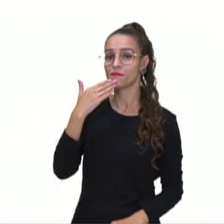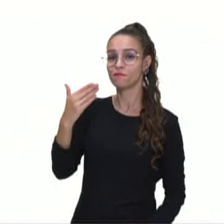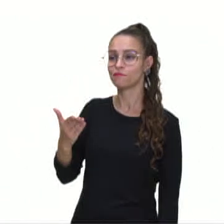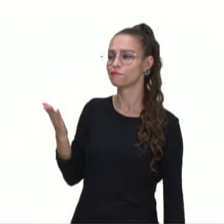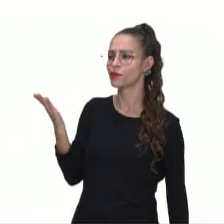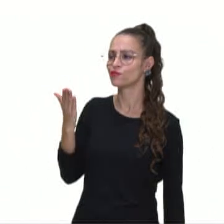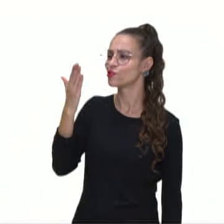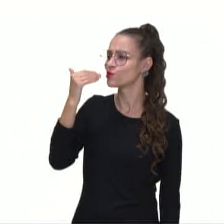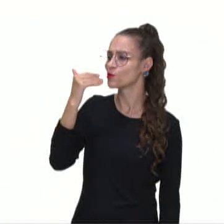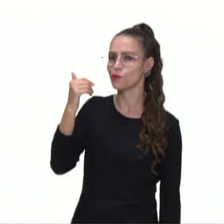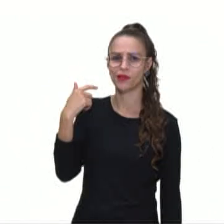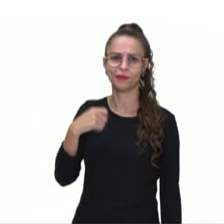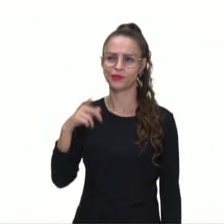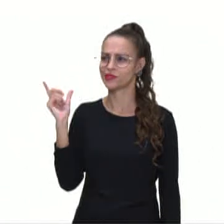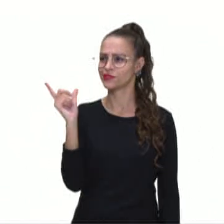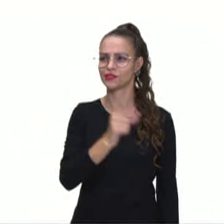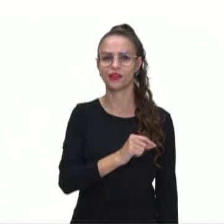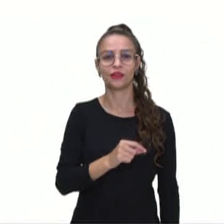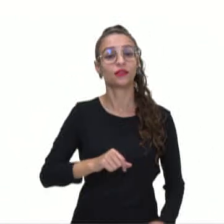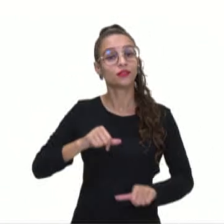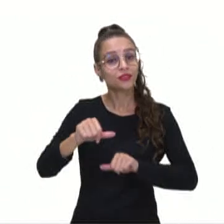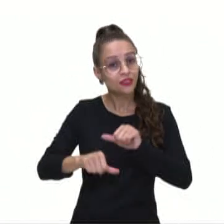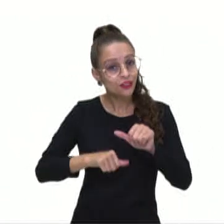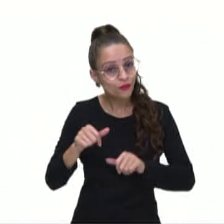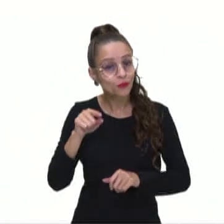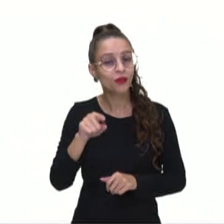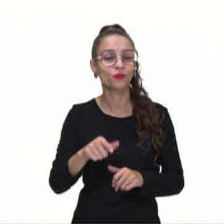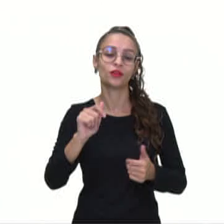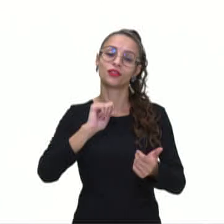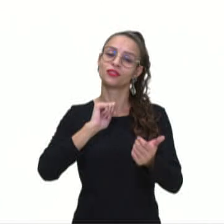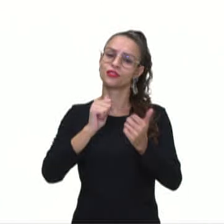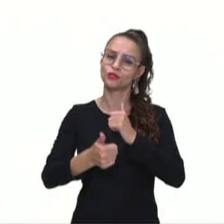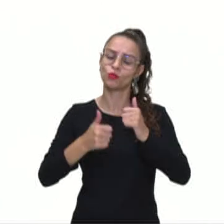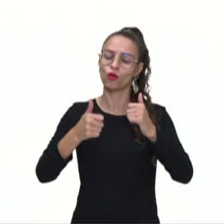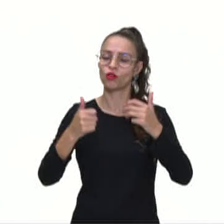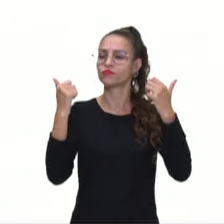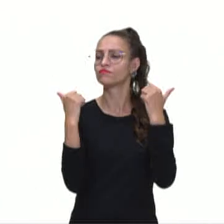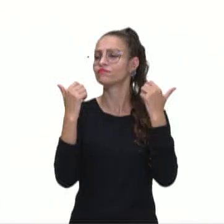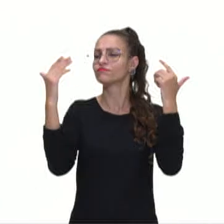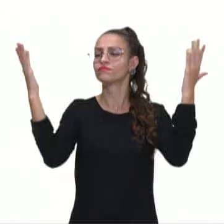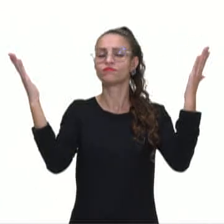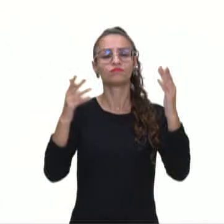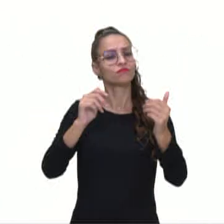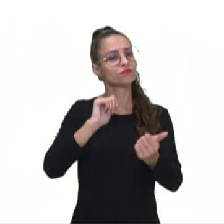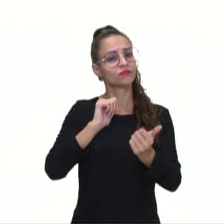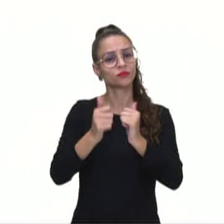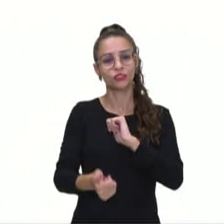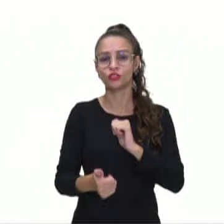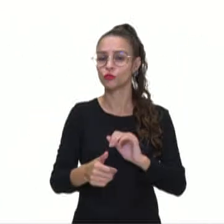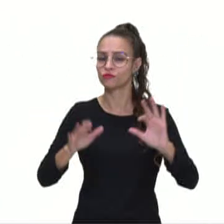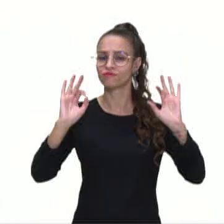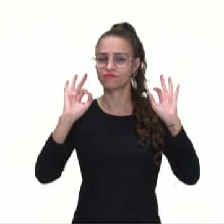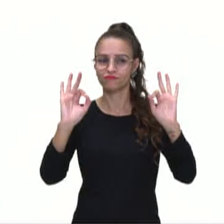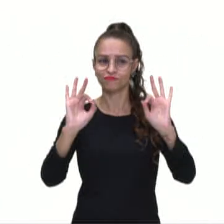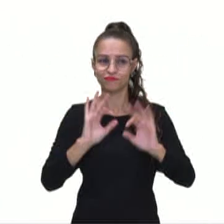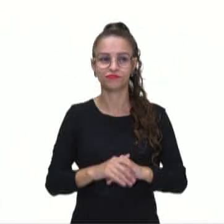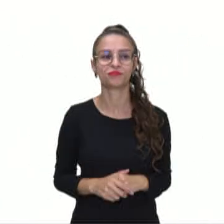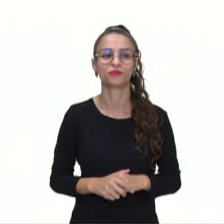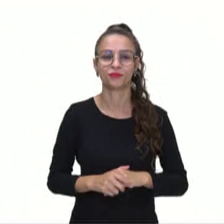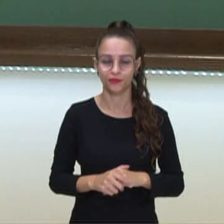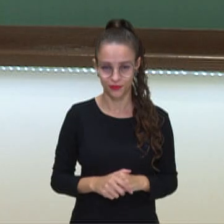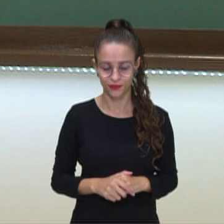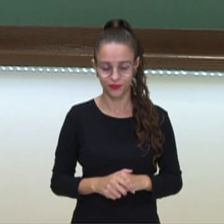sem deixar o lugar, transformando esportes ao ar livre, praticamente esportes em indoor. Olha